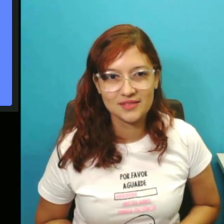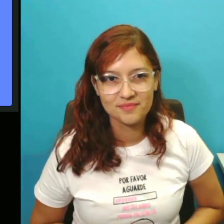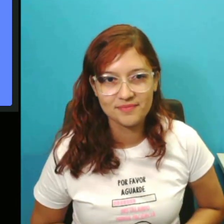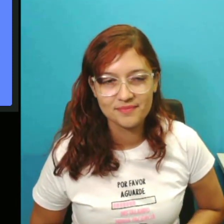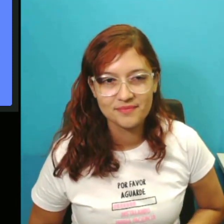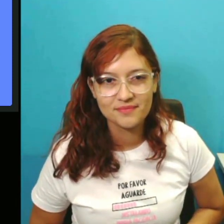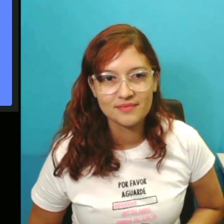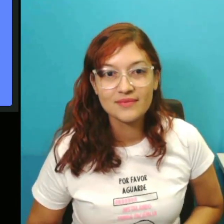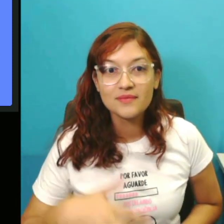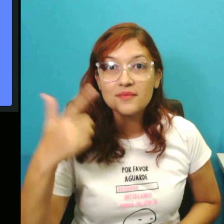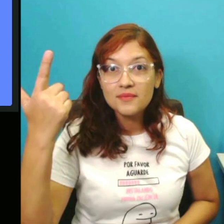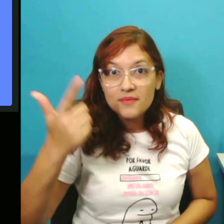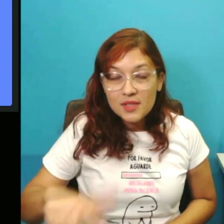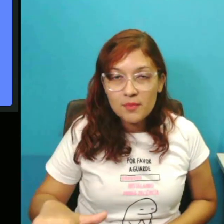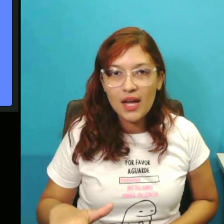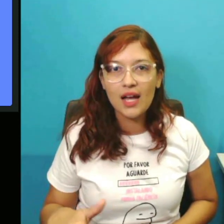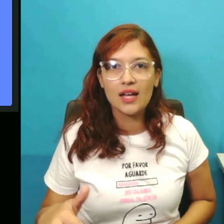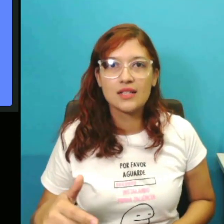mais.